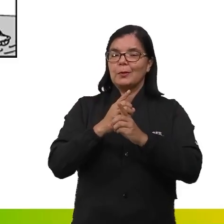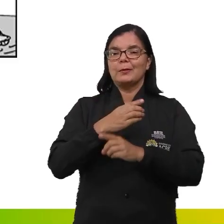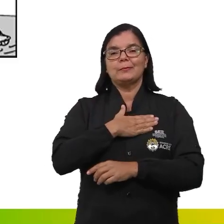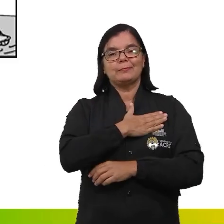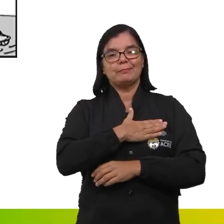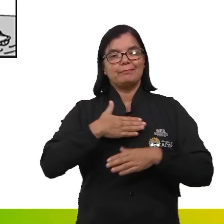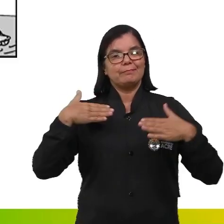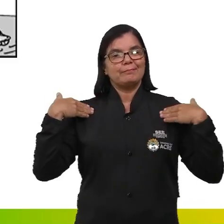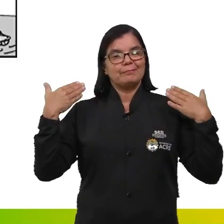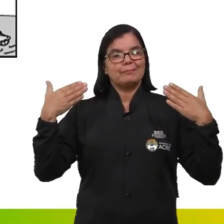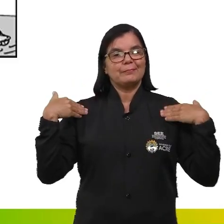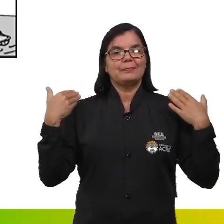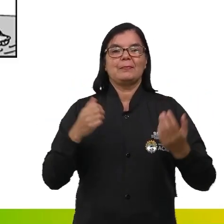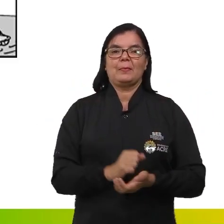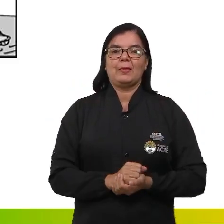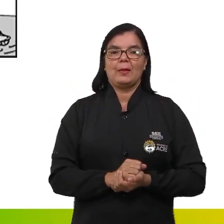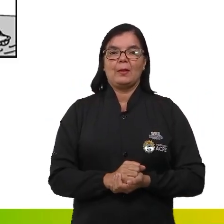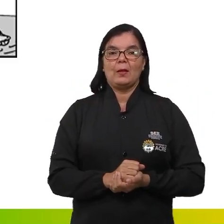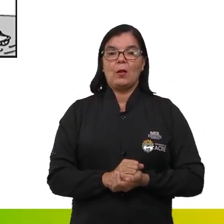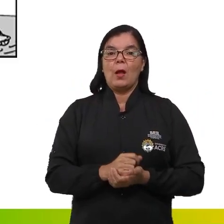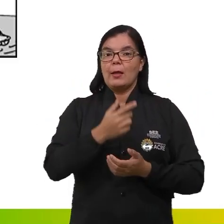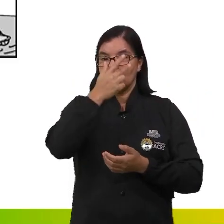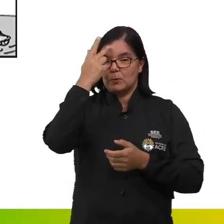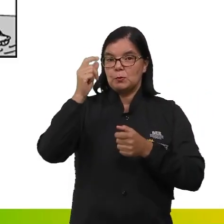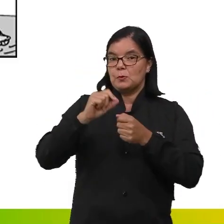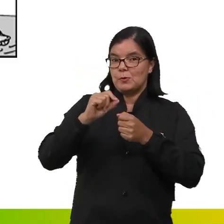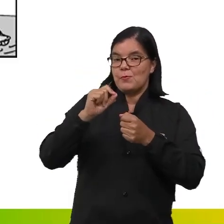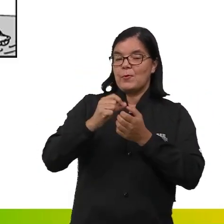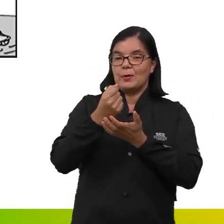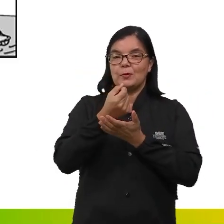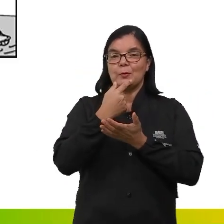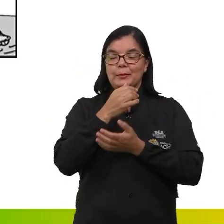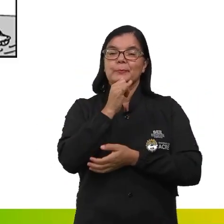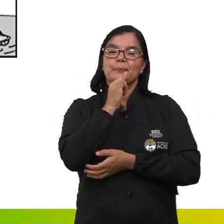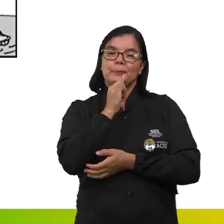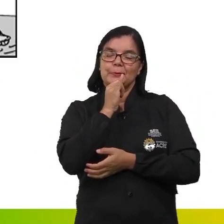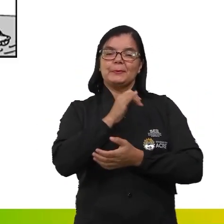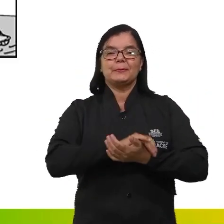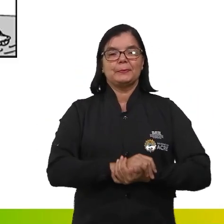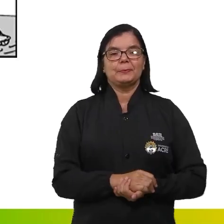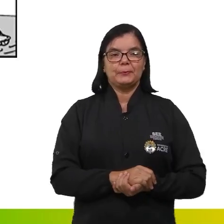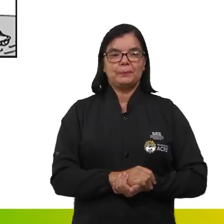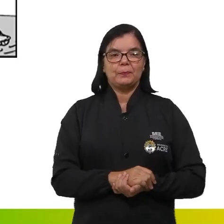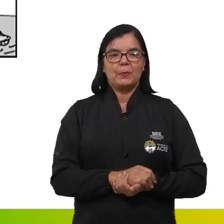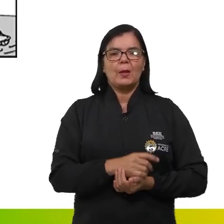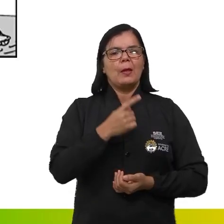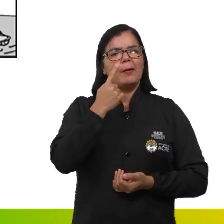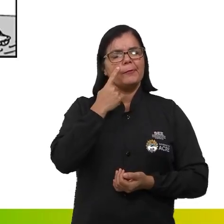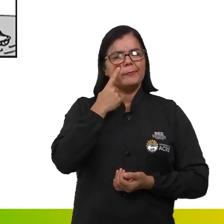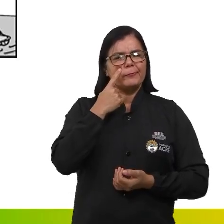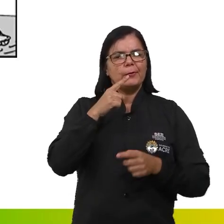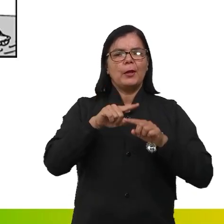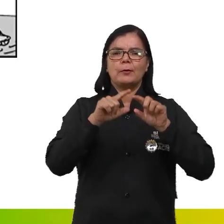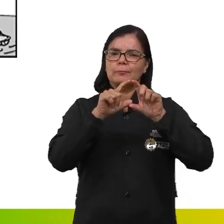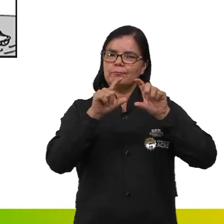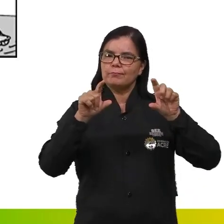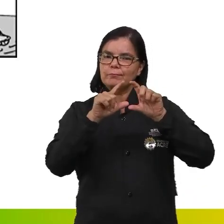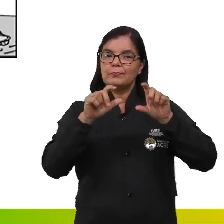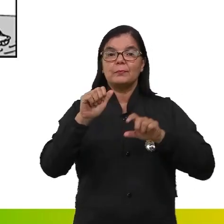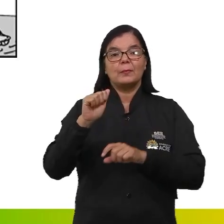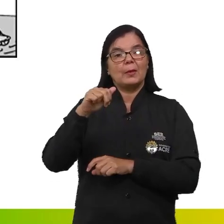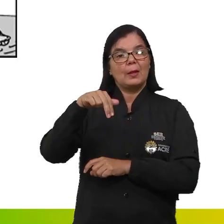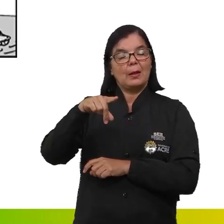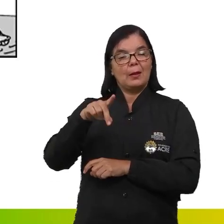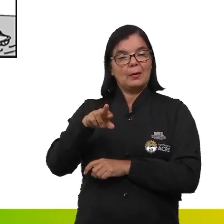encontraram a alegria. Os fabricantes de remédios, por exemplo. Considere a tirinha de André